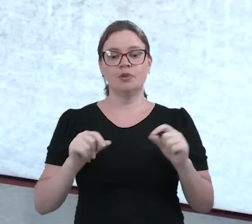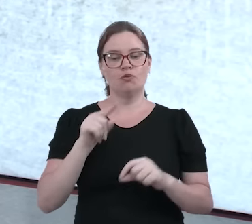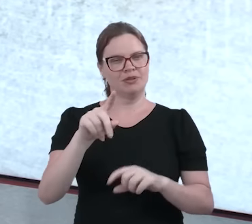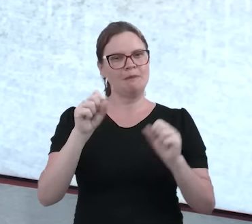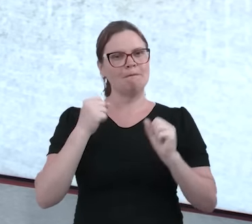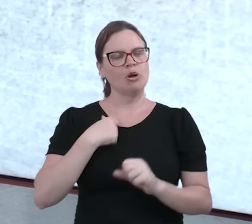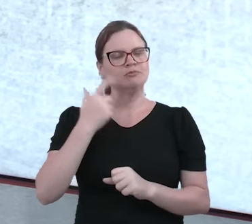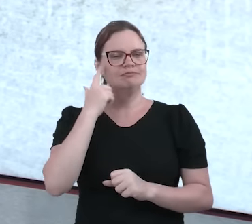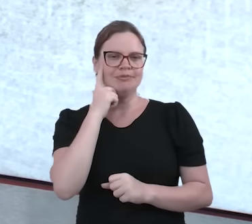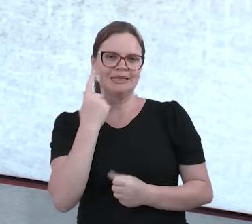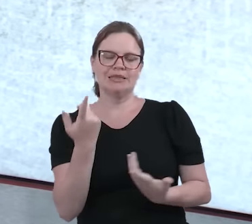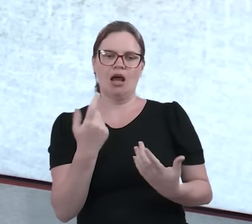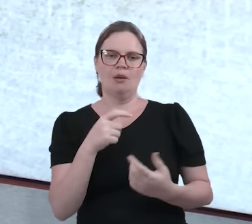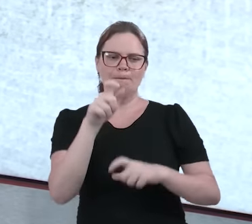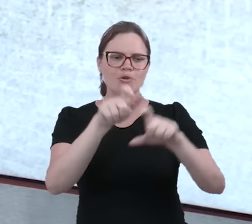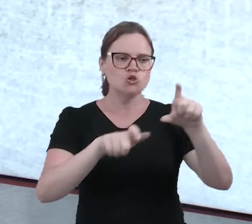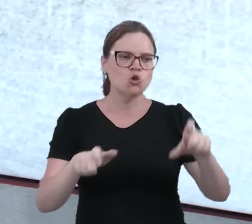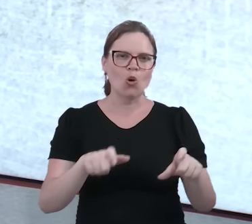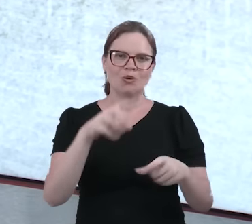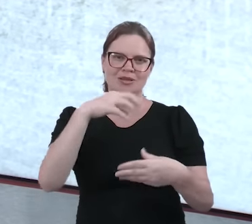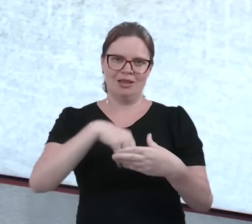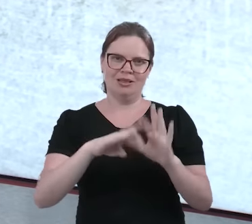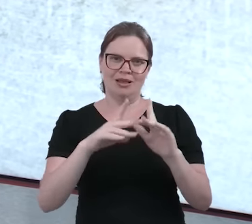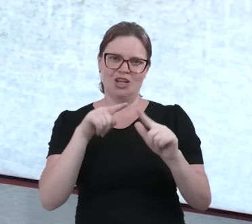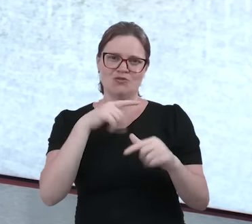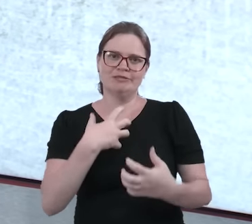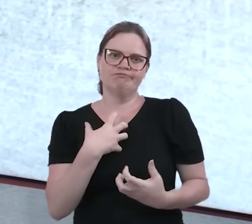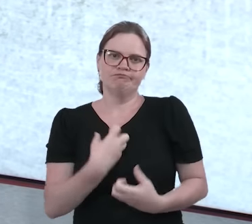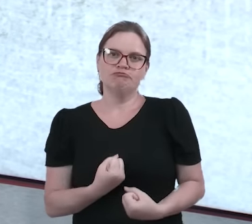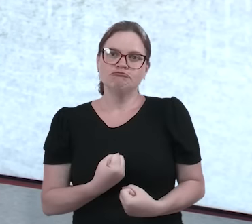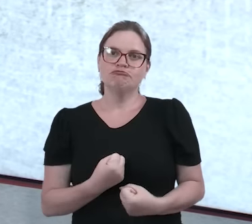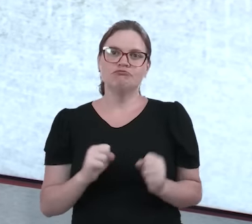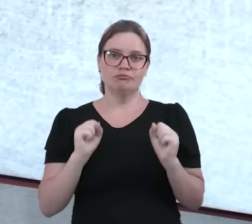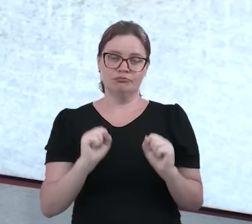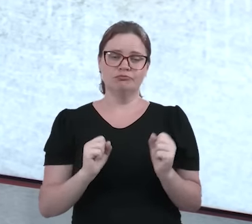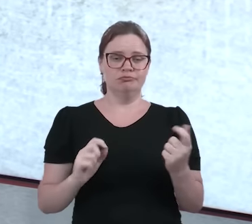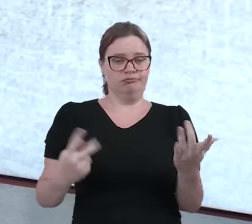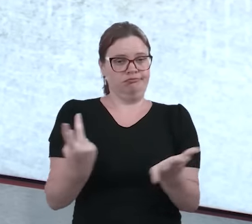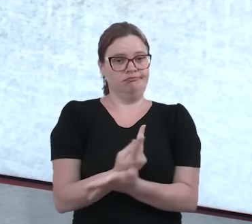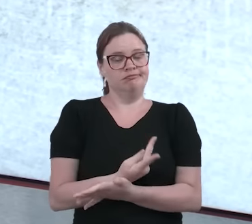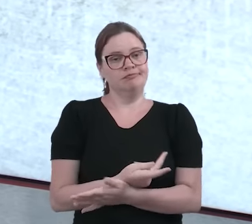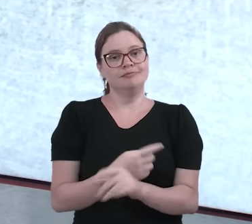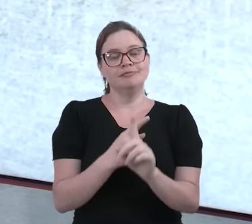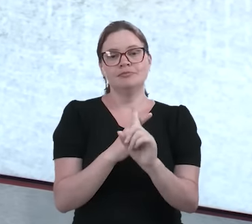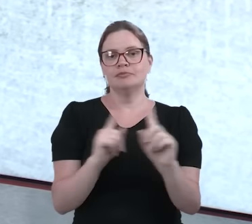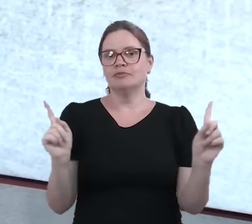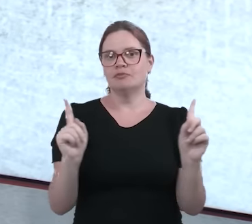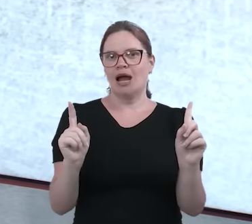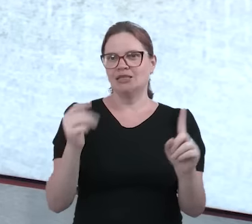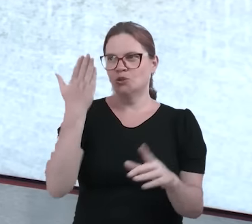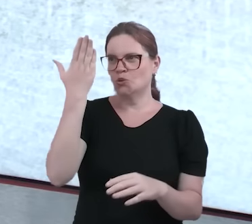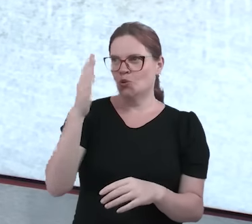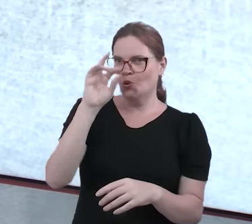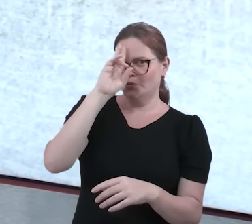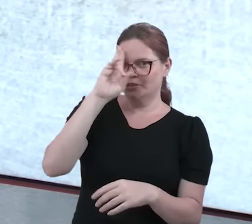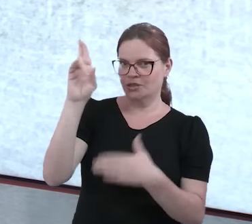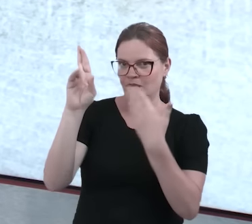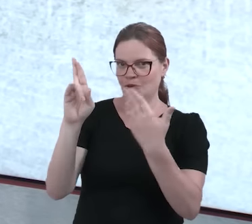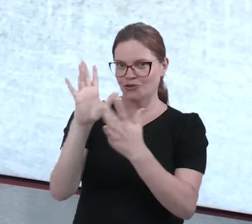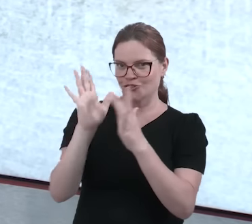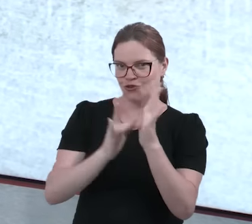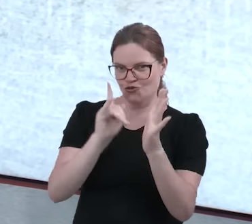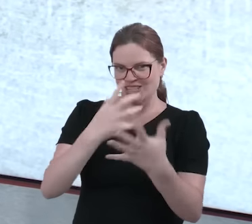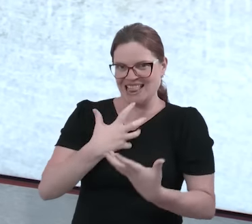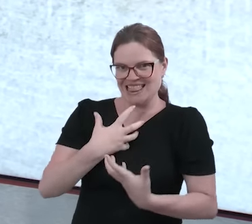ter decepção com pessoas ou com igrejas, mas olha, nunca terá uma decepção com